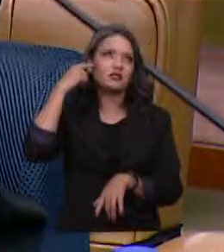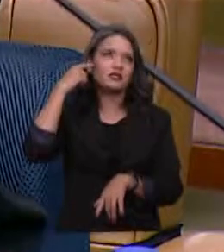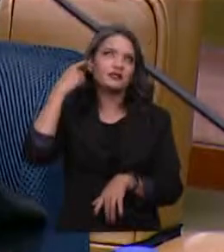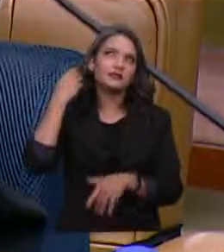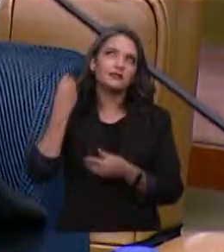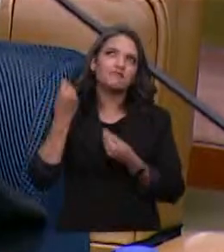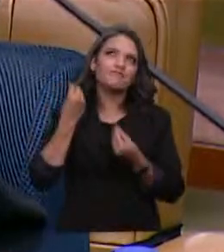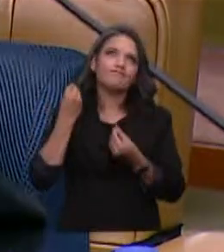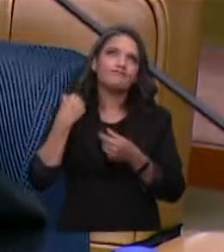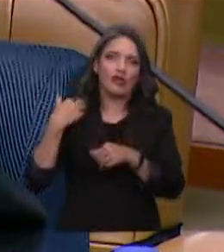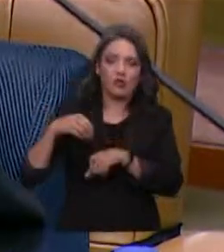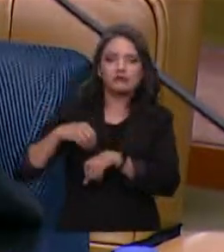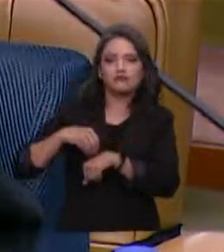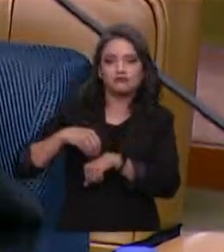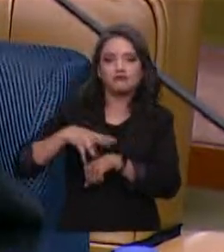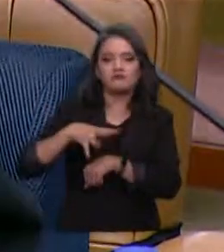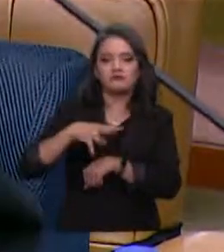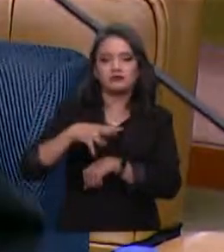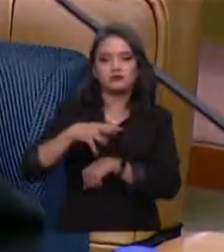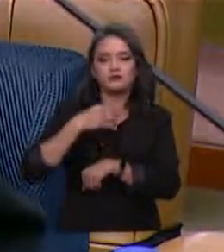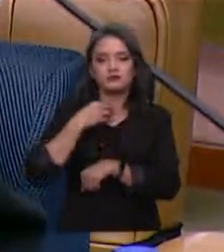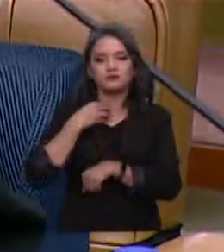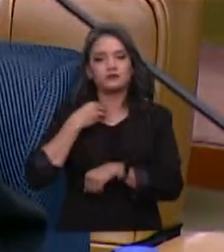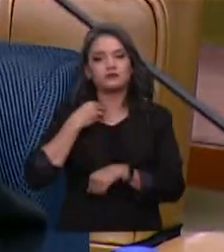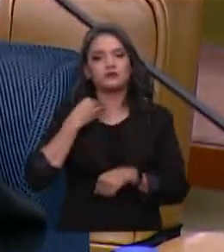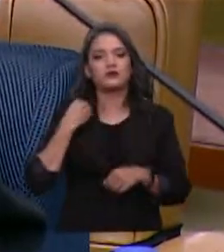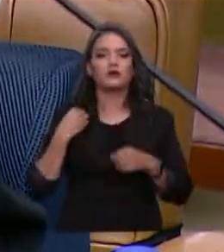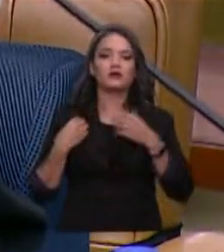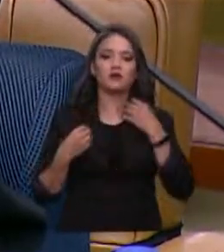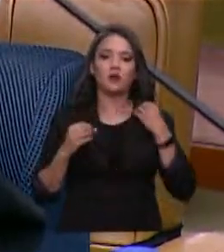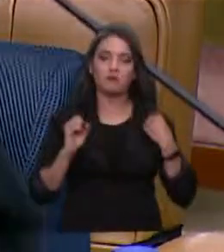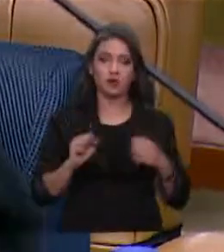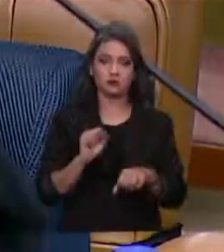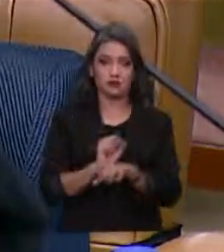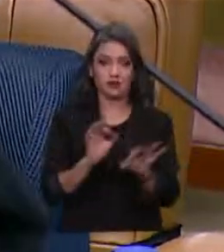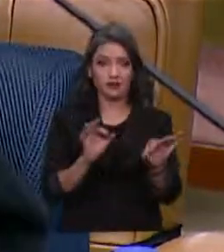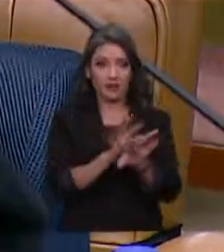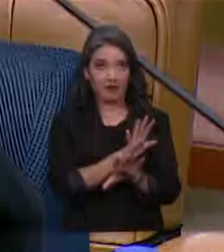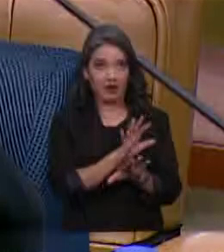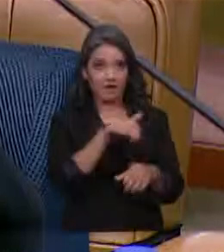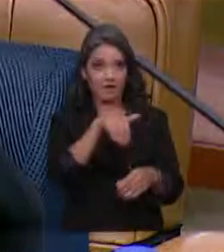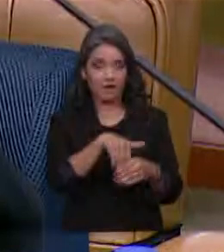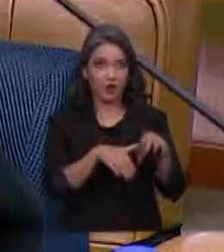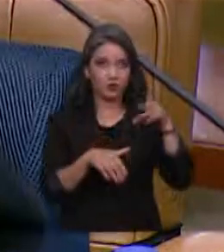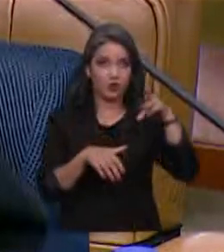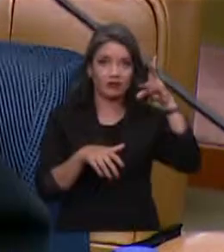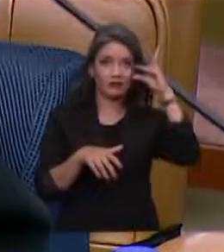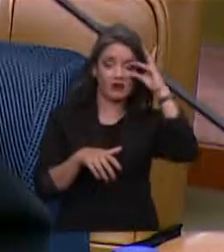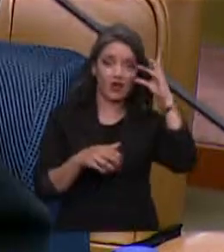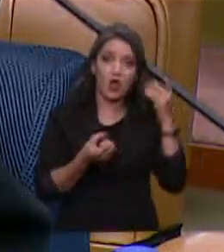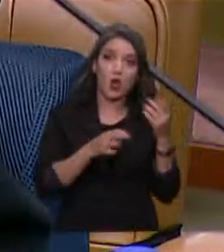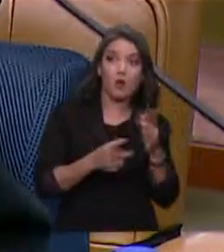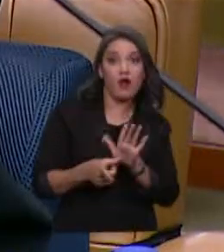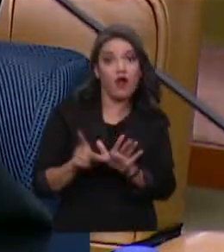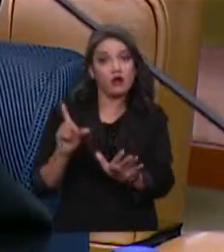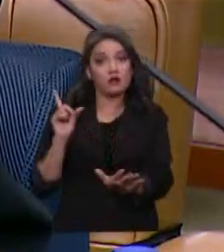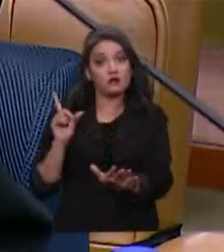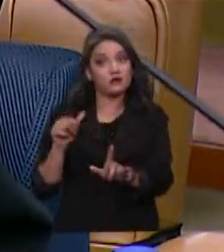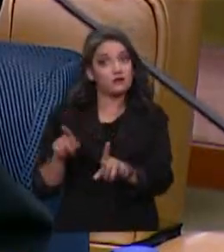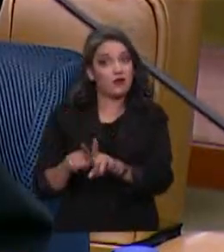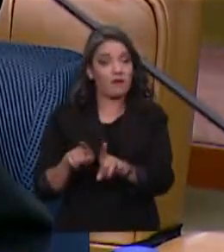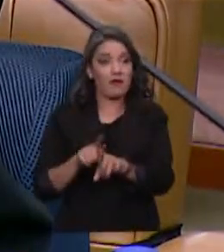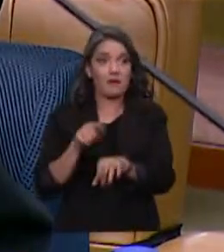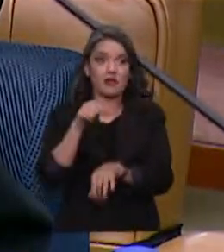refleti e talvez até mesmo após o voto de Sua Excelência, ou antes, para que Sua Excelência possa